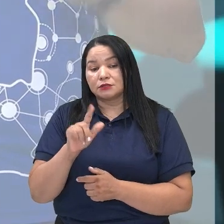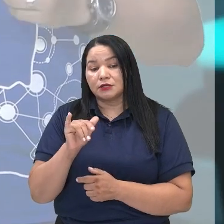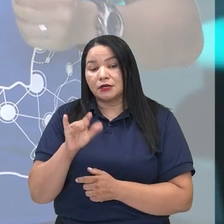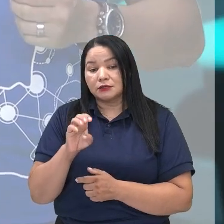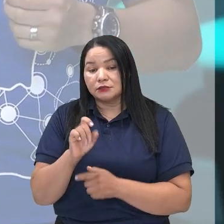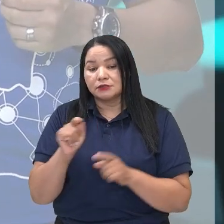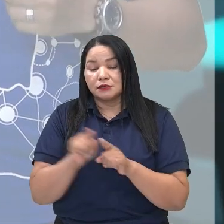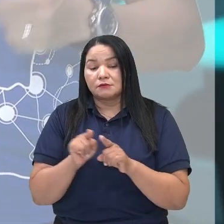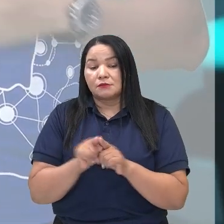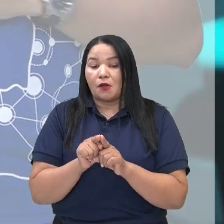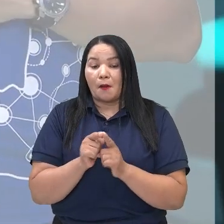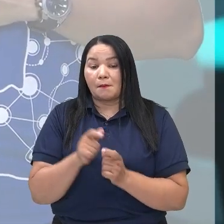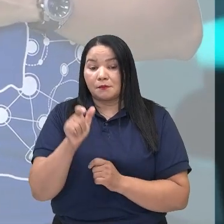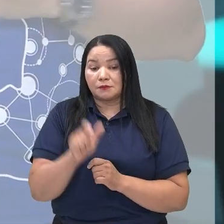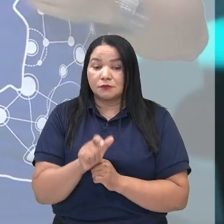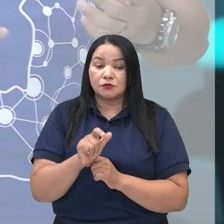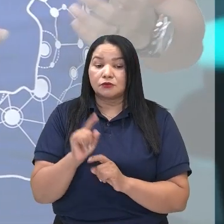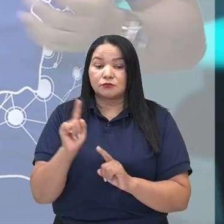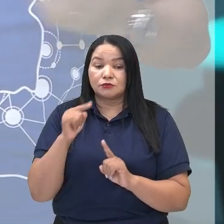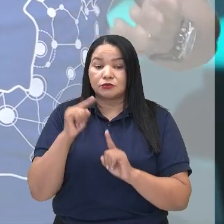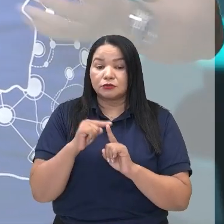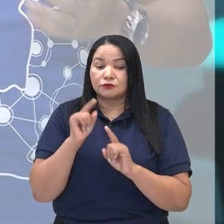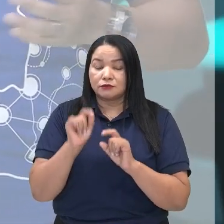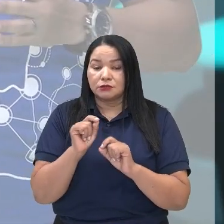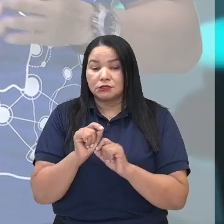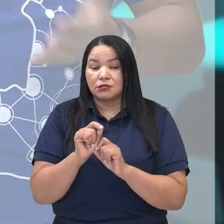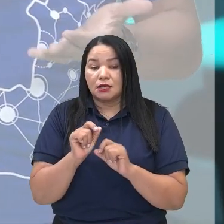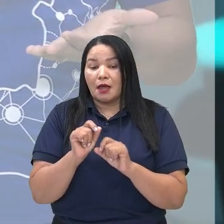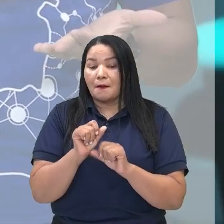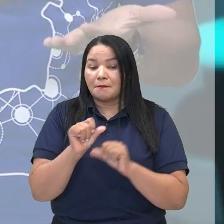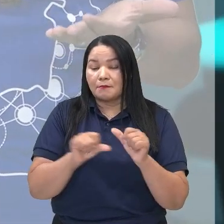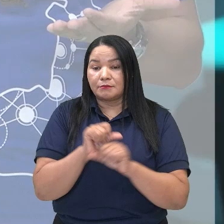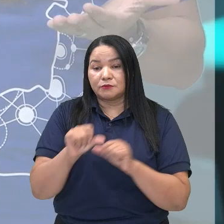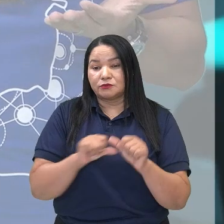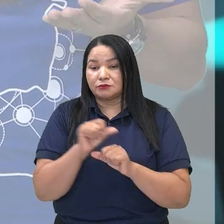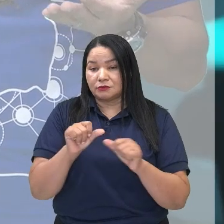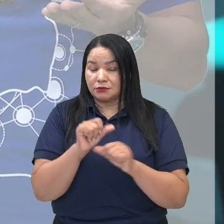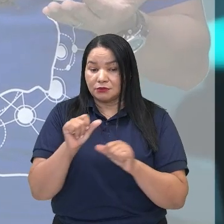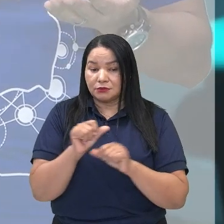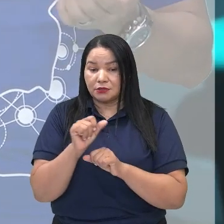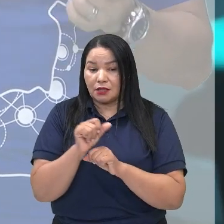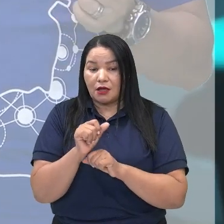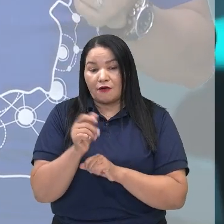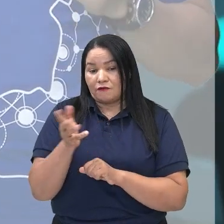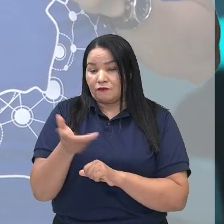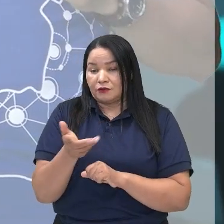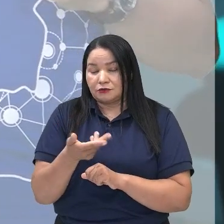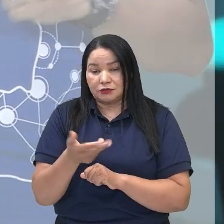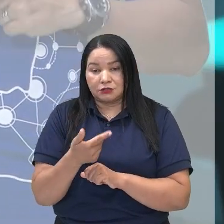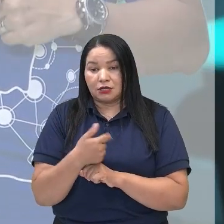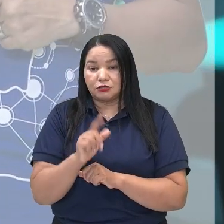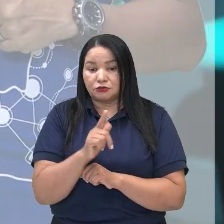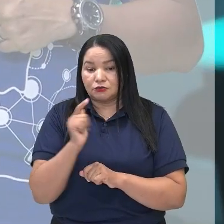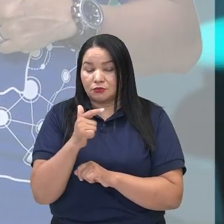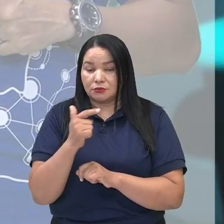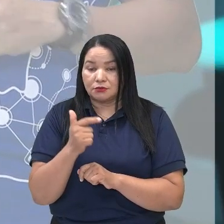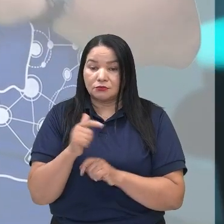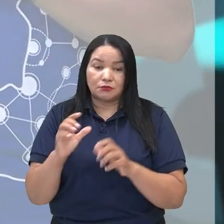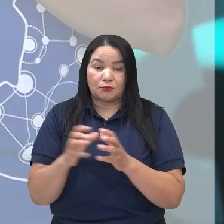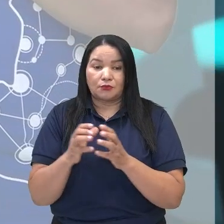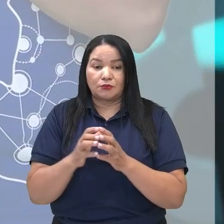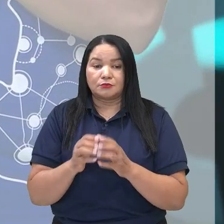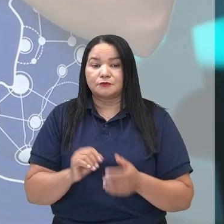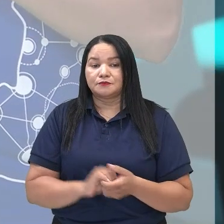tem o objetivo de despistar ou quebrar o ritmo do jogador, aquela jogada que eu disse a vocês, que ele faz lá na outra ponta,